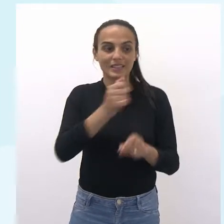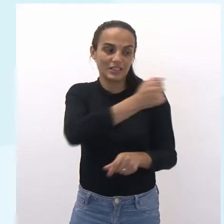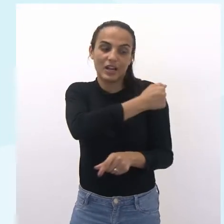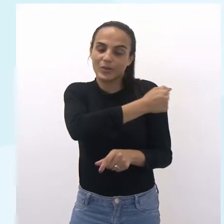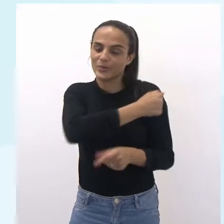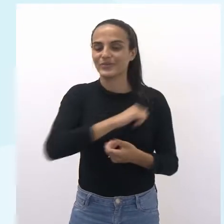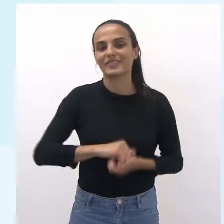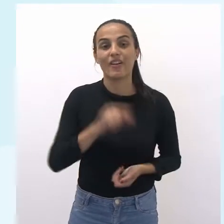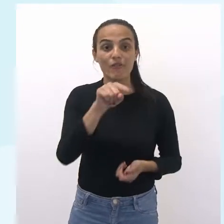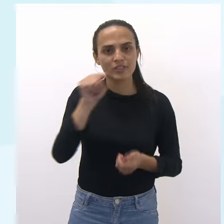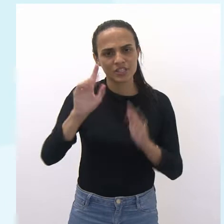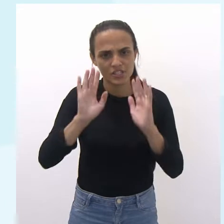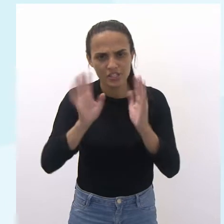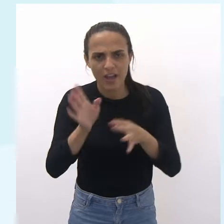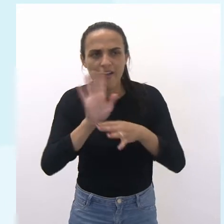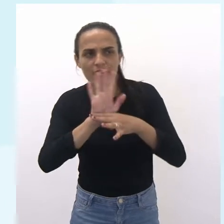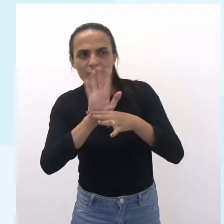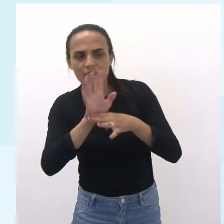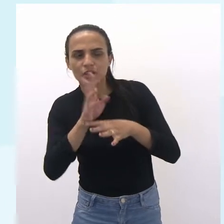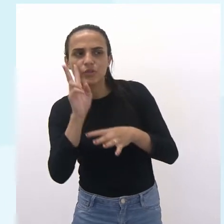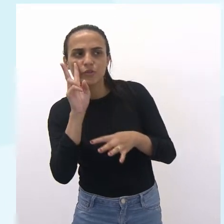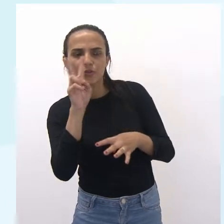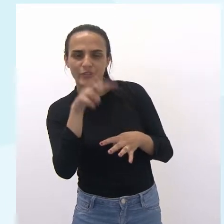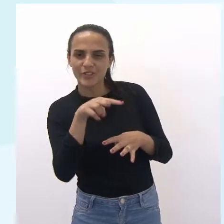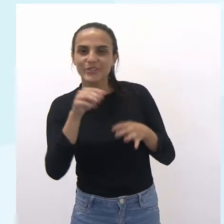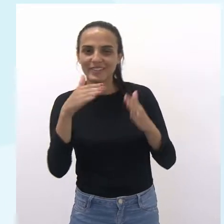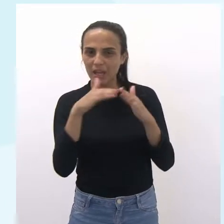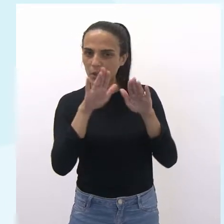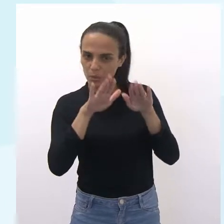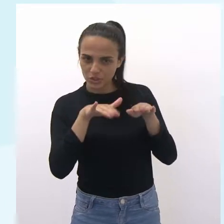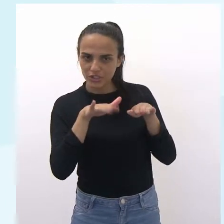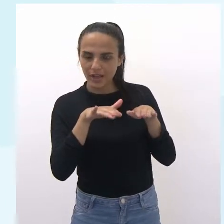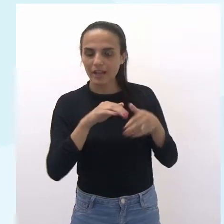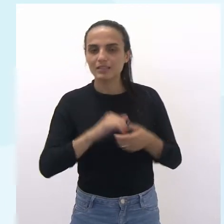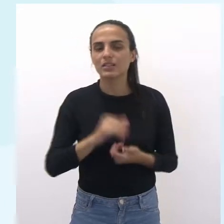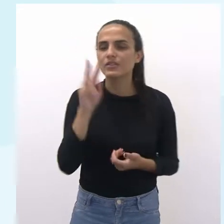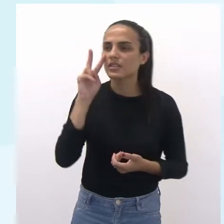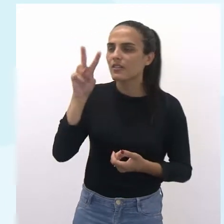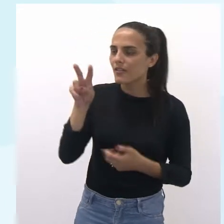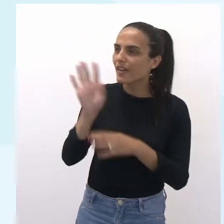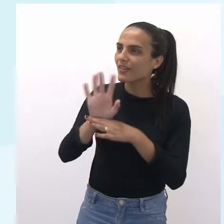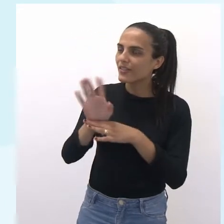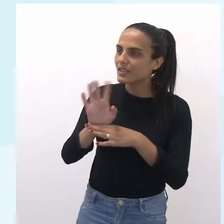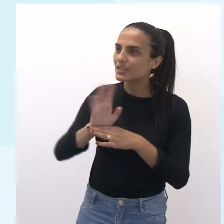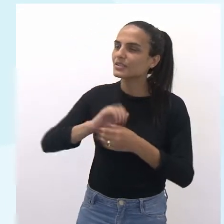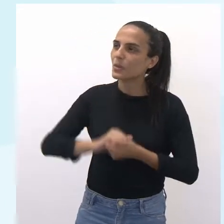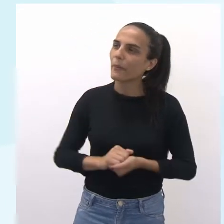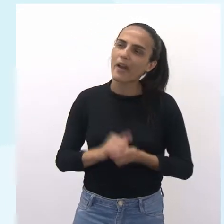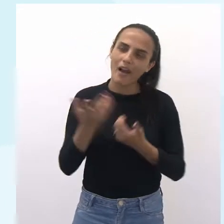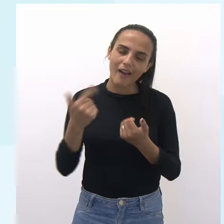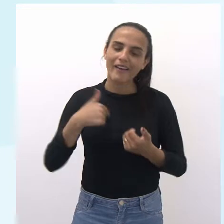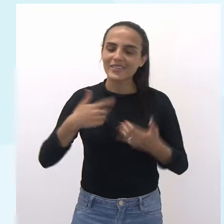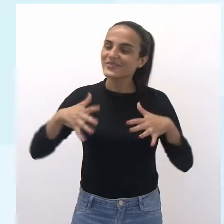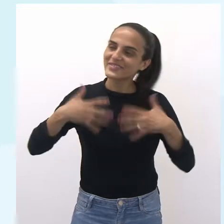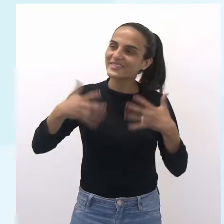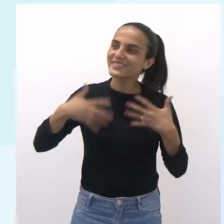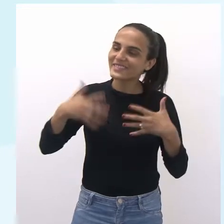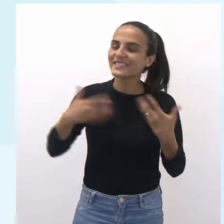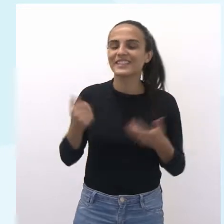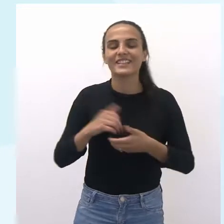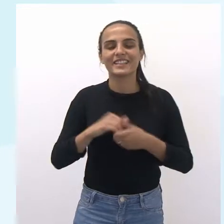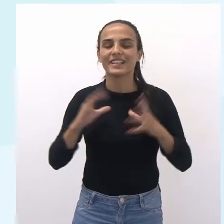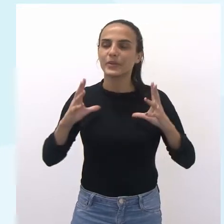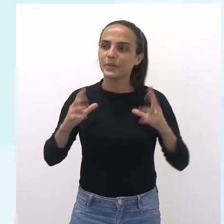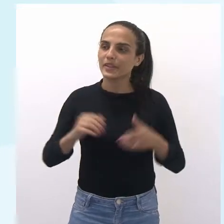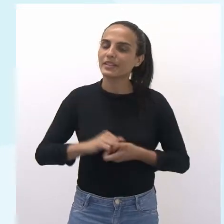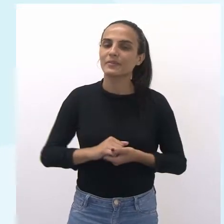vídeo de maneira do lazer, a gente percebe que quando a gente assiste vídeos, embora seja um momento de desconcentração,